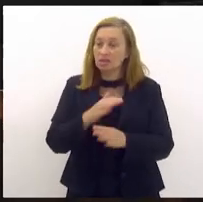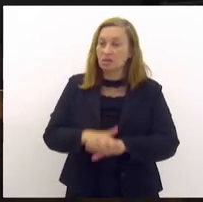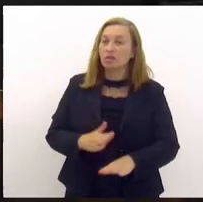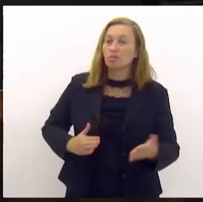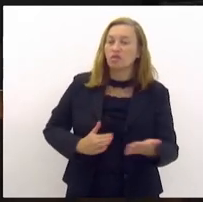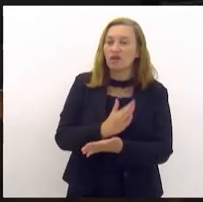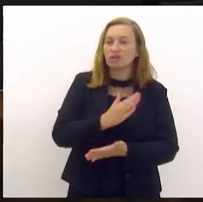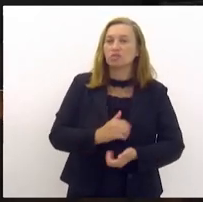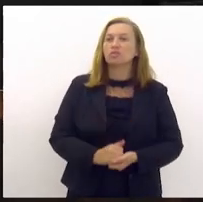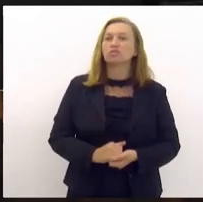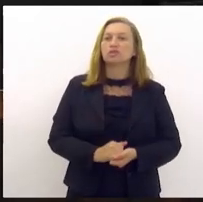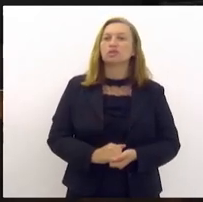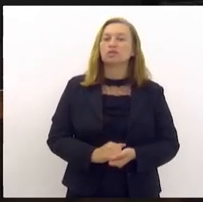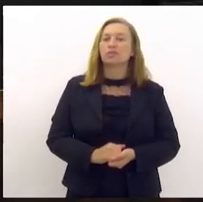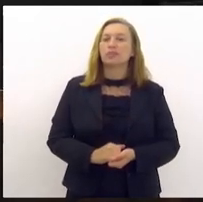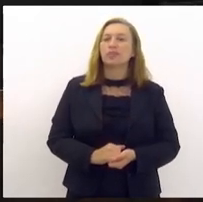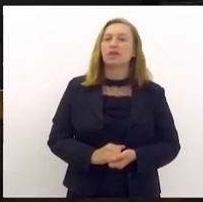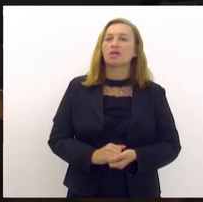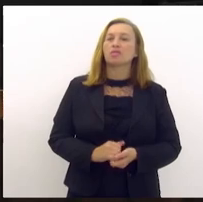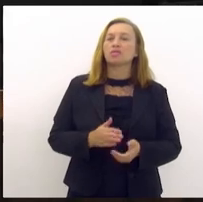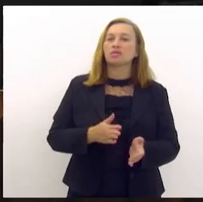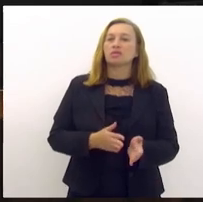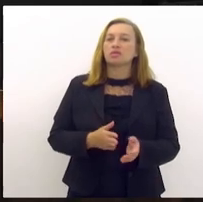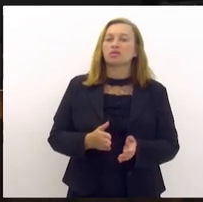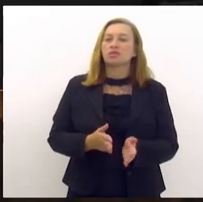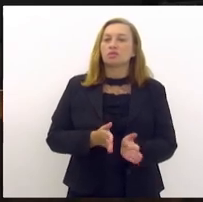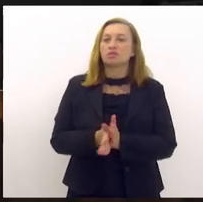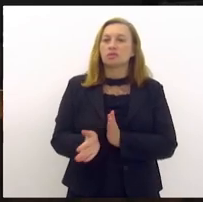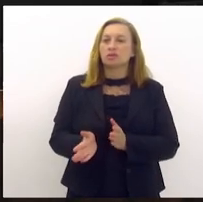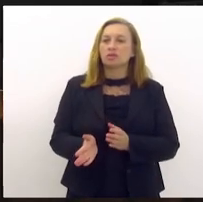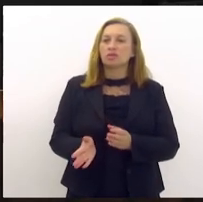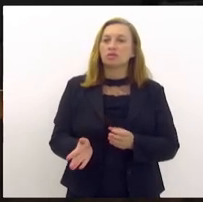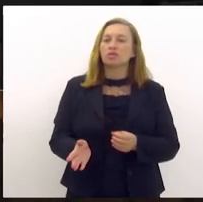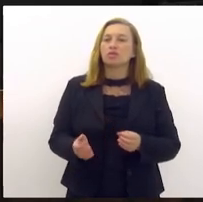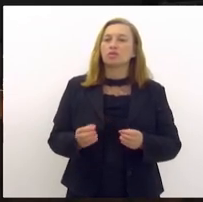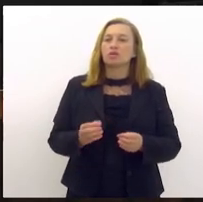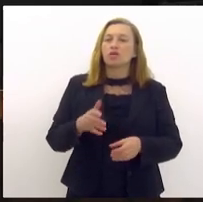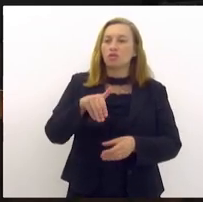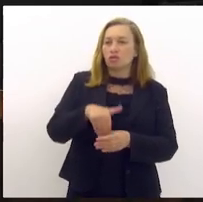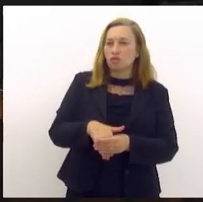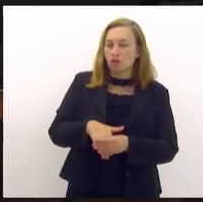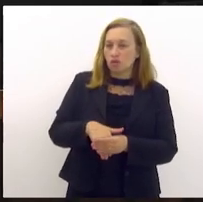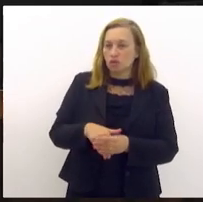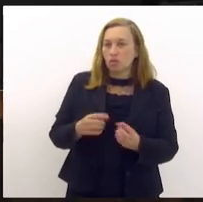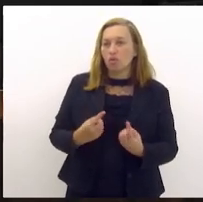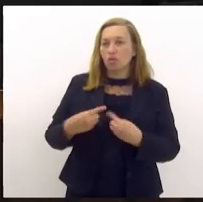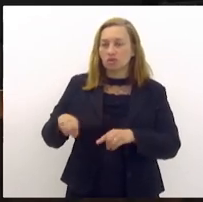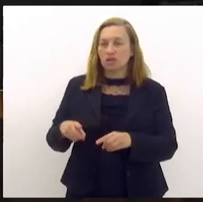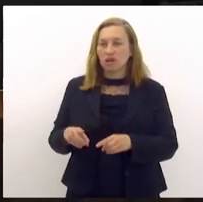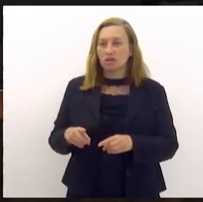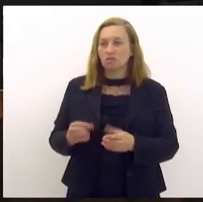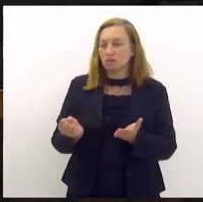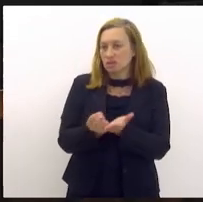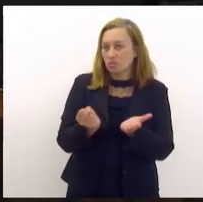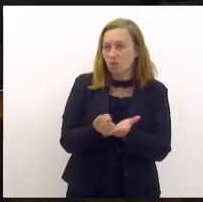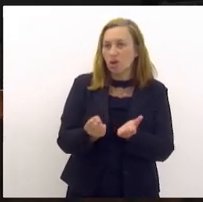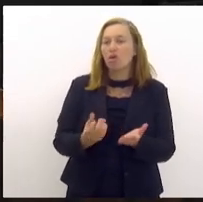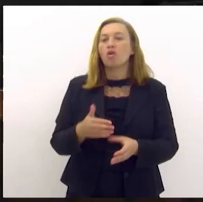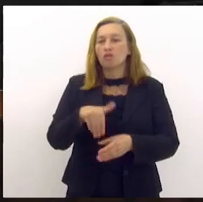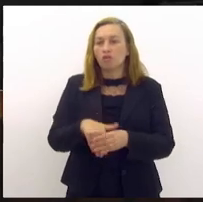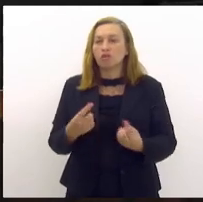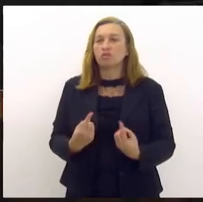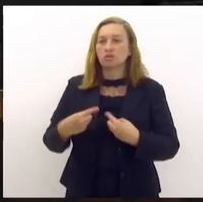discussão aprovado, vai a promulgação abstenção. Com abstenção do deputado Samuel Malafaia. Voto contrário. Voto contrário do deputado